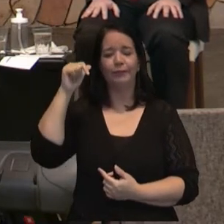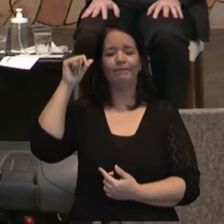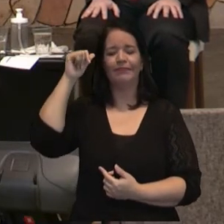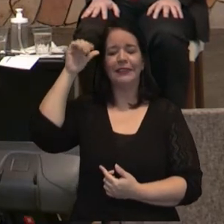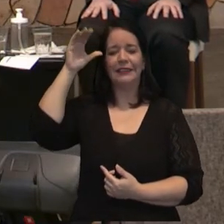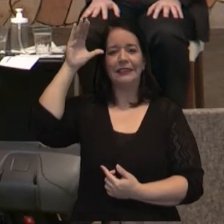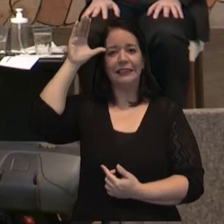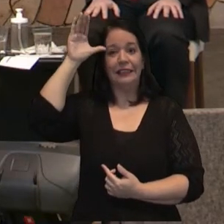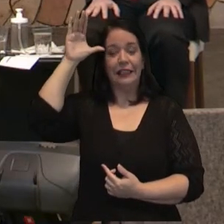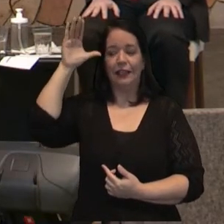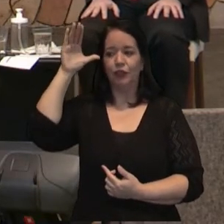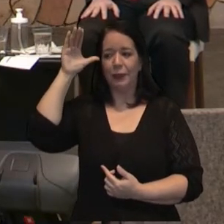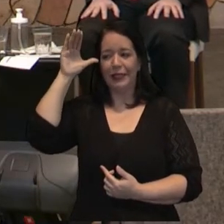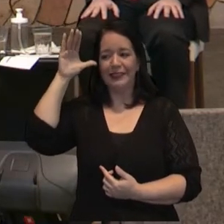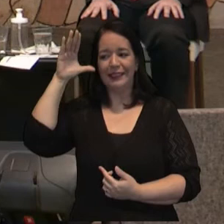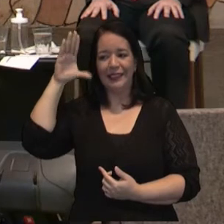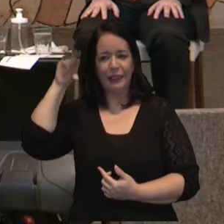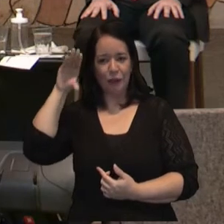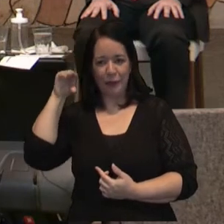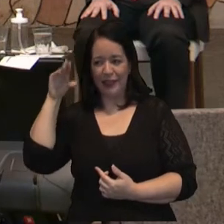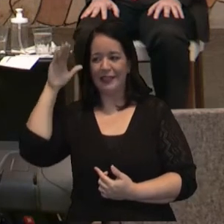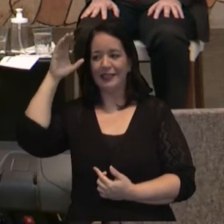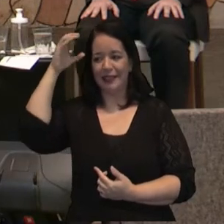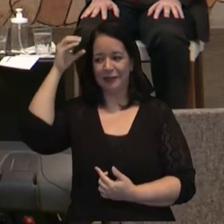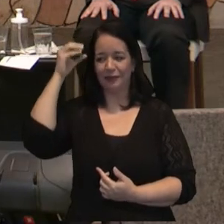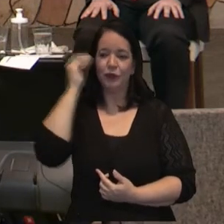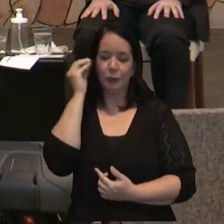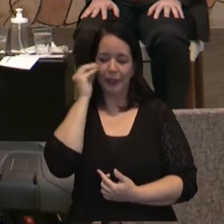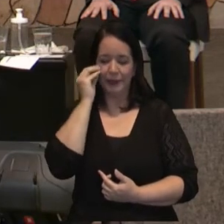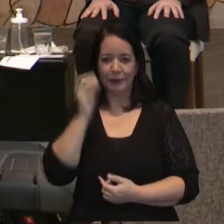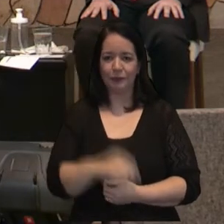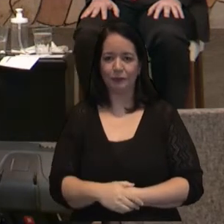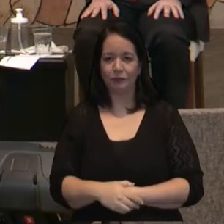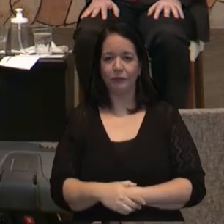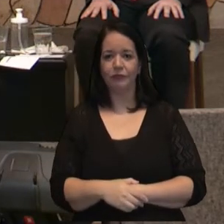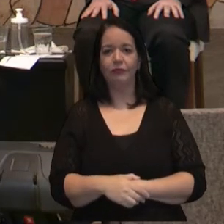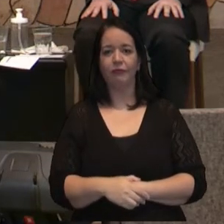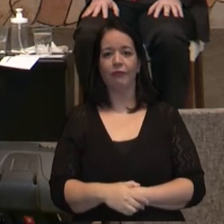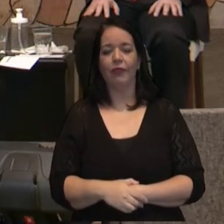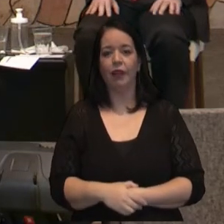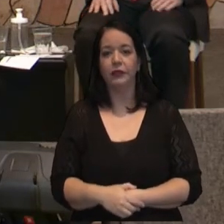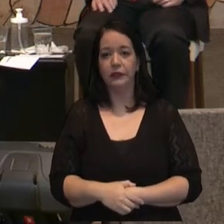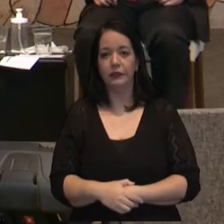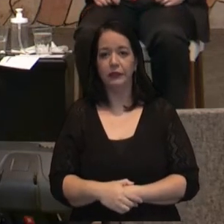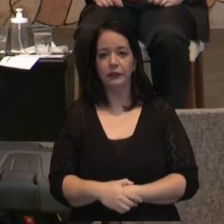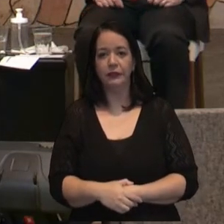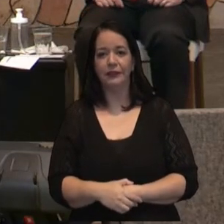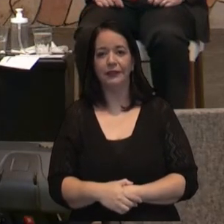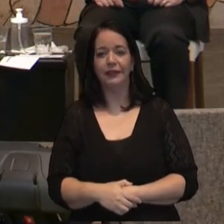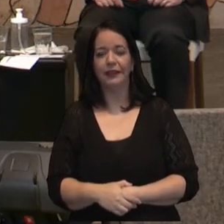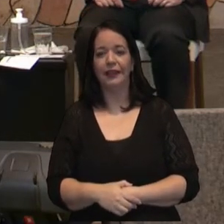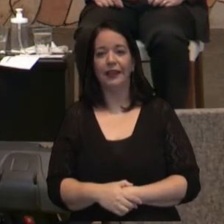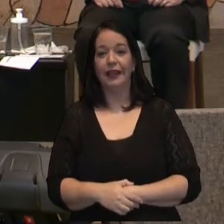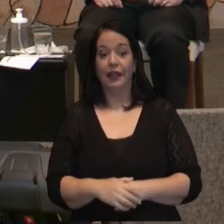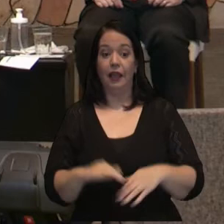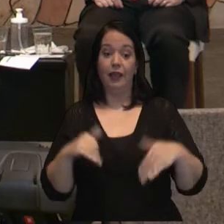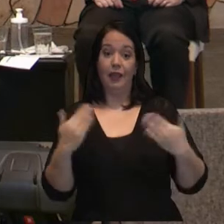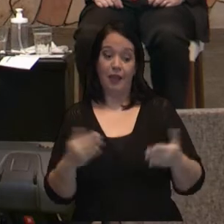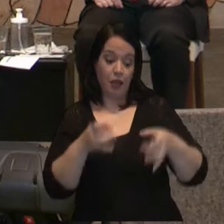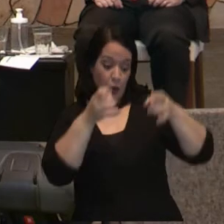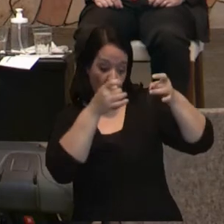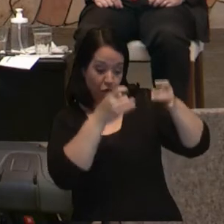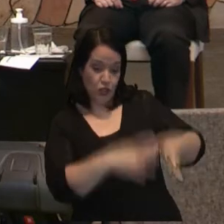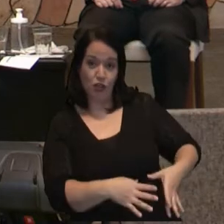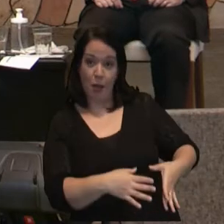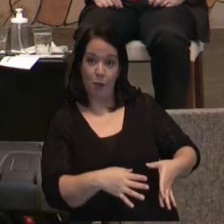fomos mergulhar e ficamos lá um tempo. E quando nós voltamos, obviamente não havia mais nada ali na areia, tinham roubado